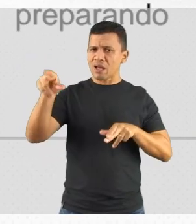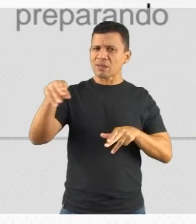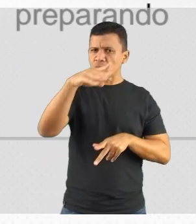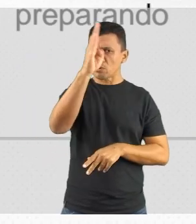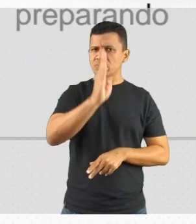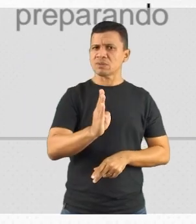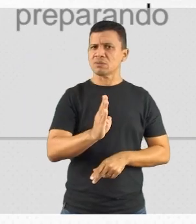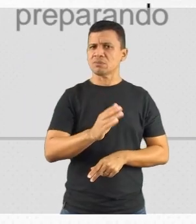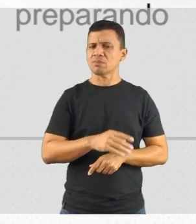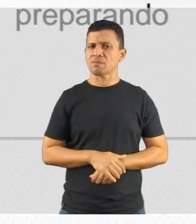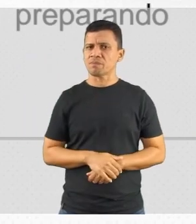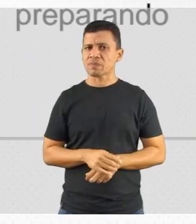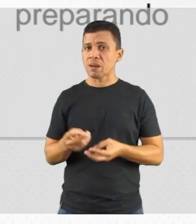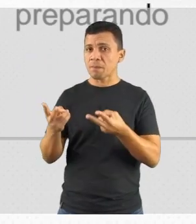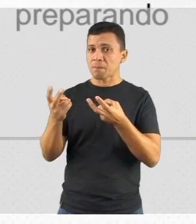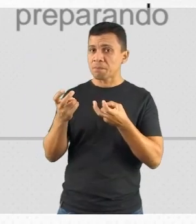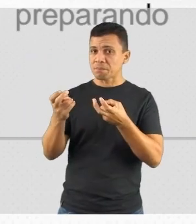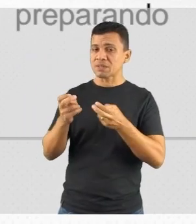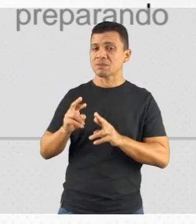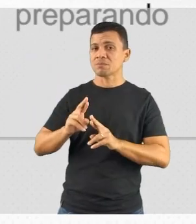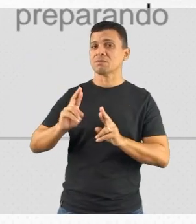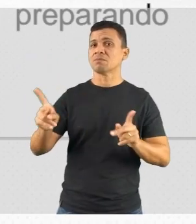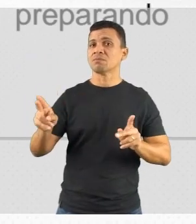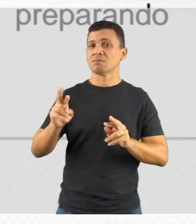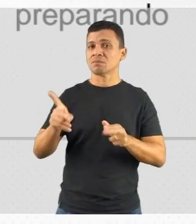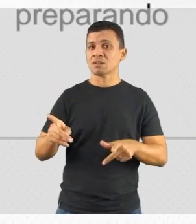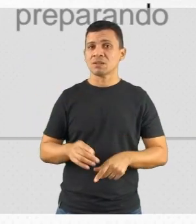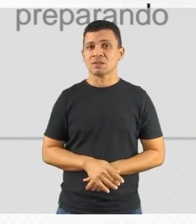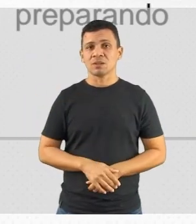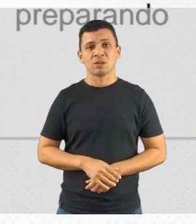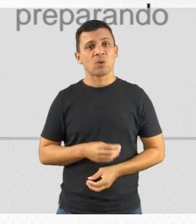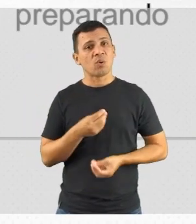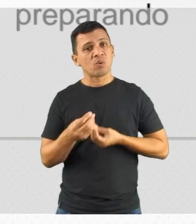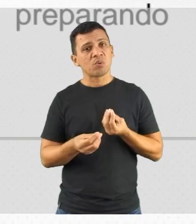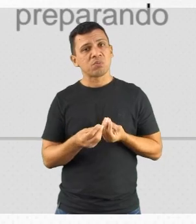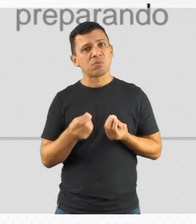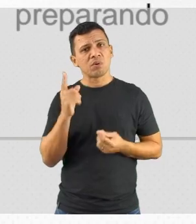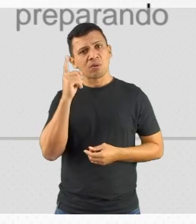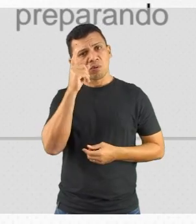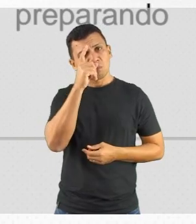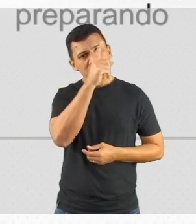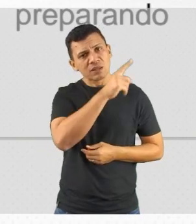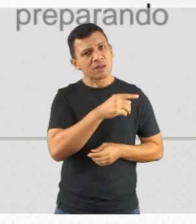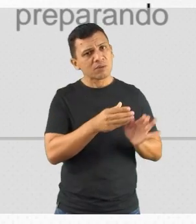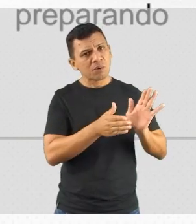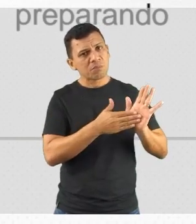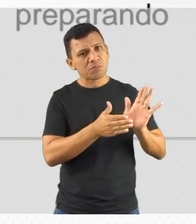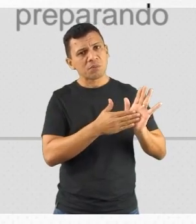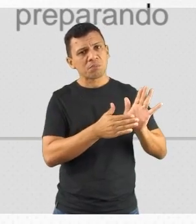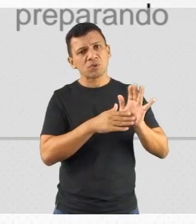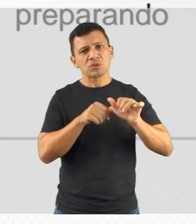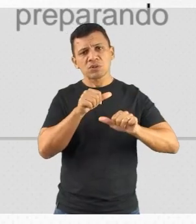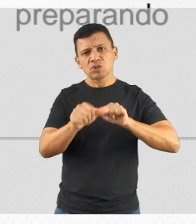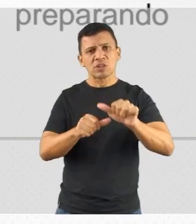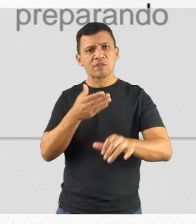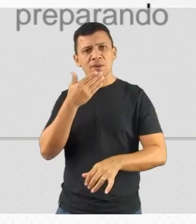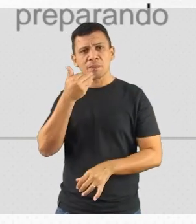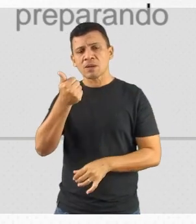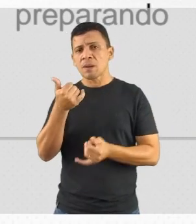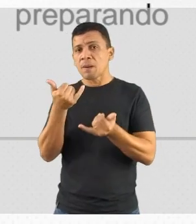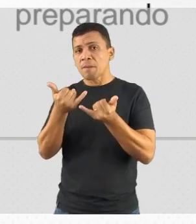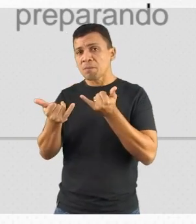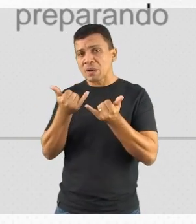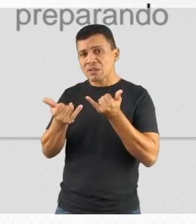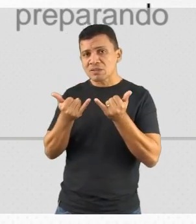Brasil, a gente percebe que não. Então, é muito complicado, delicado eu querer botar uma proposta de intervenção similar ao